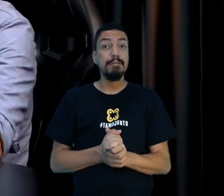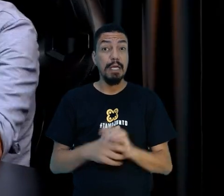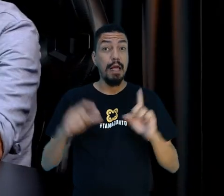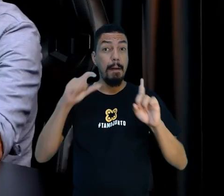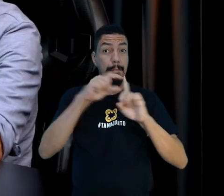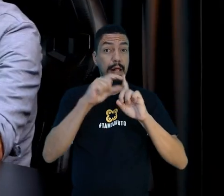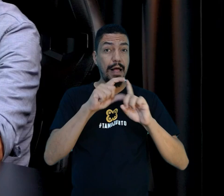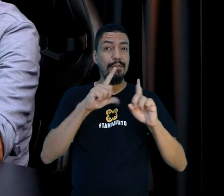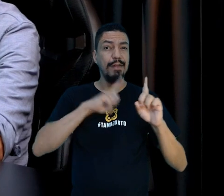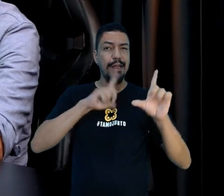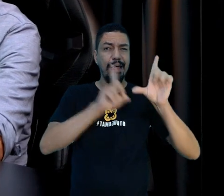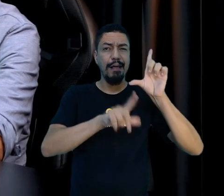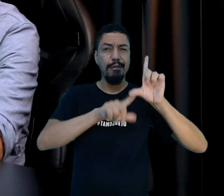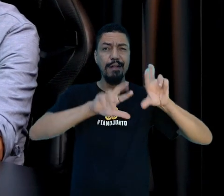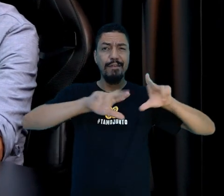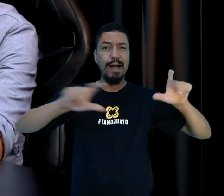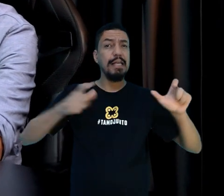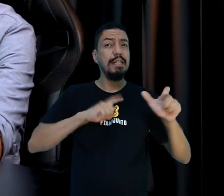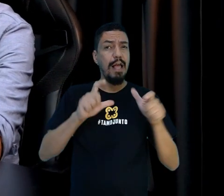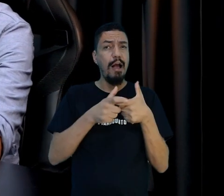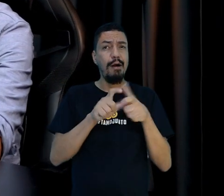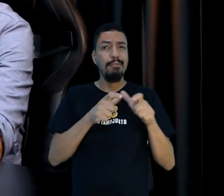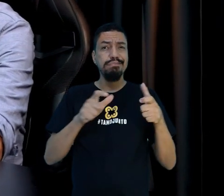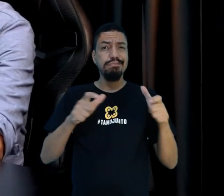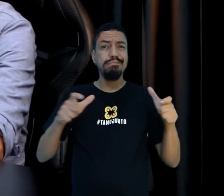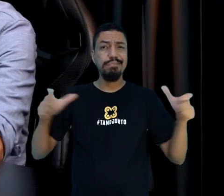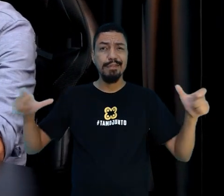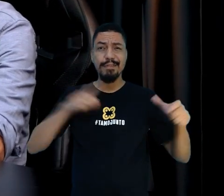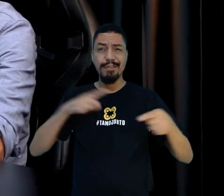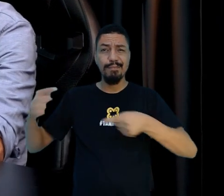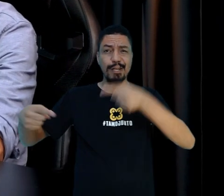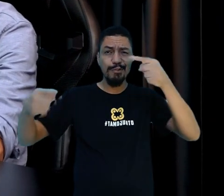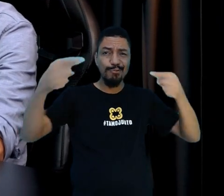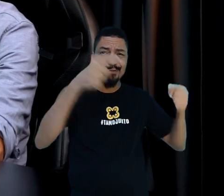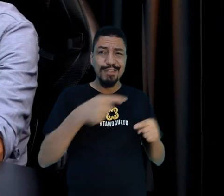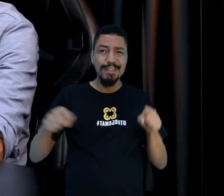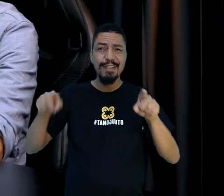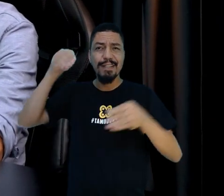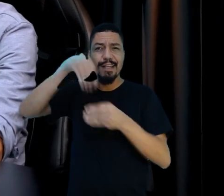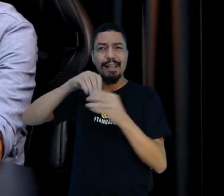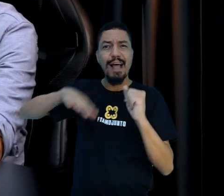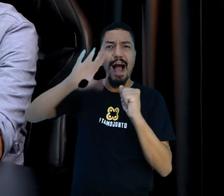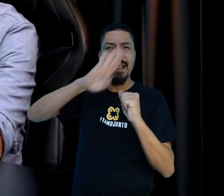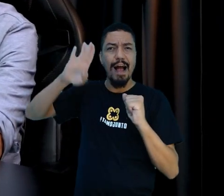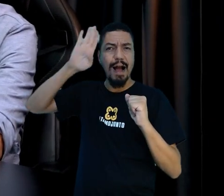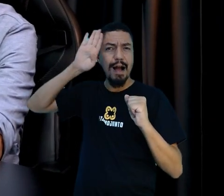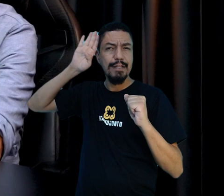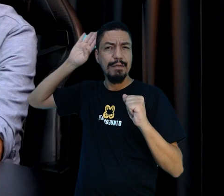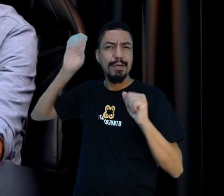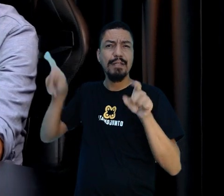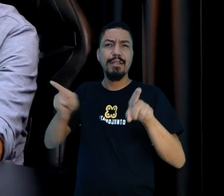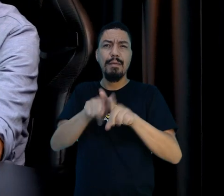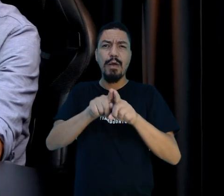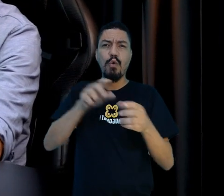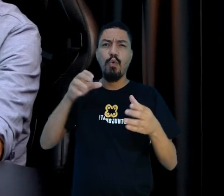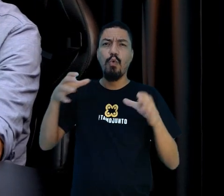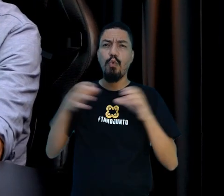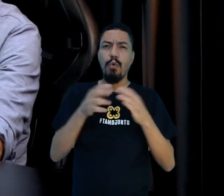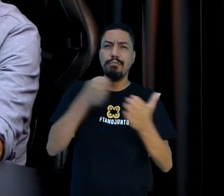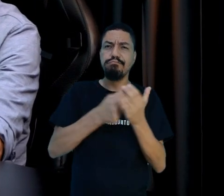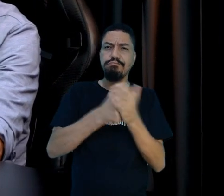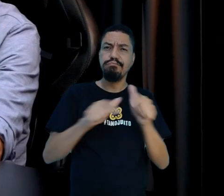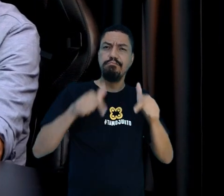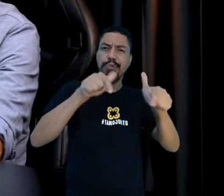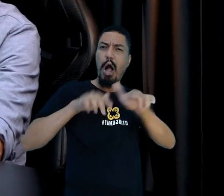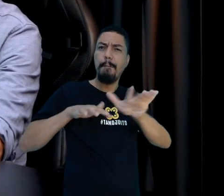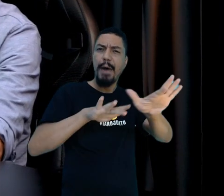uma grande sigla que cada vez mais aumenta, né? Isso também é uma grande discussão, sobretudo no meio acadêmico, mas também na militância, claro. E